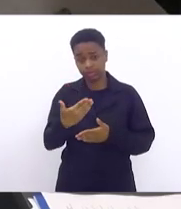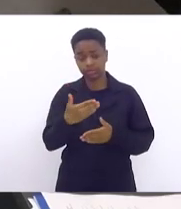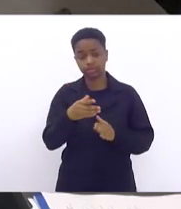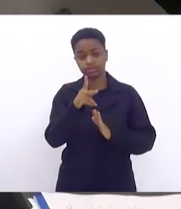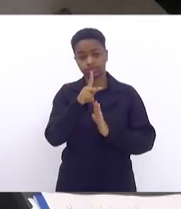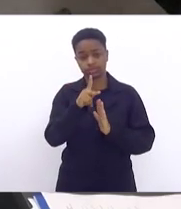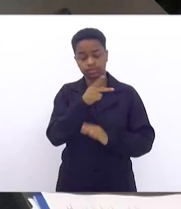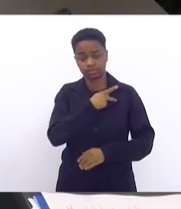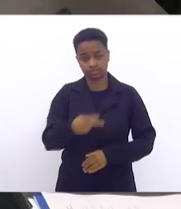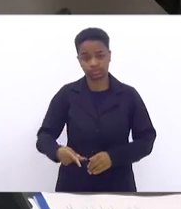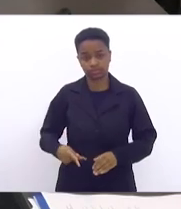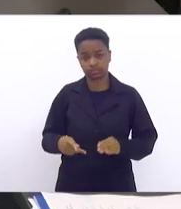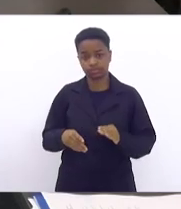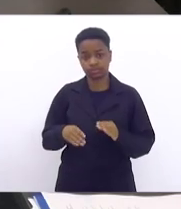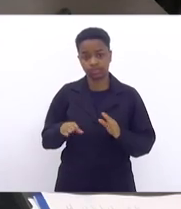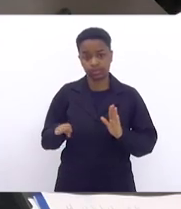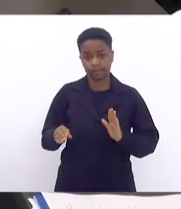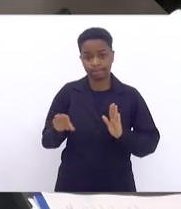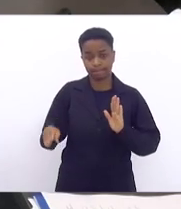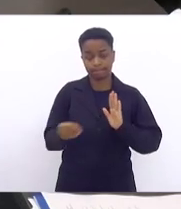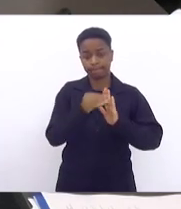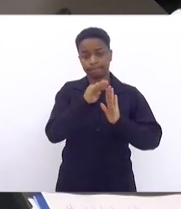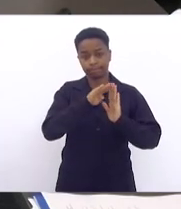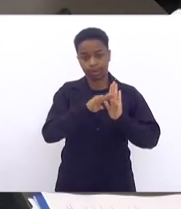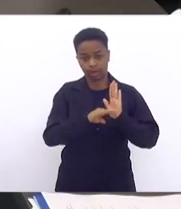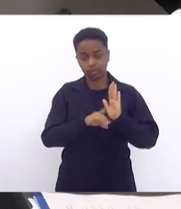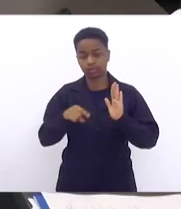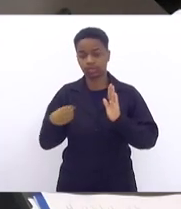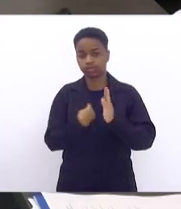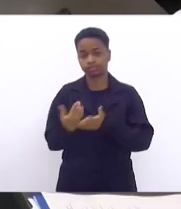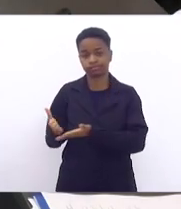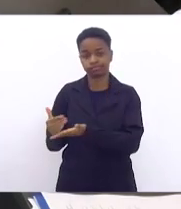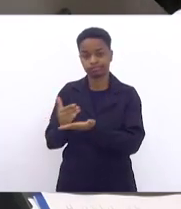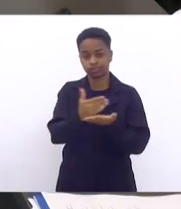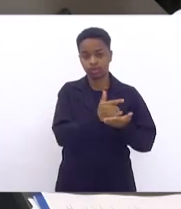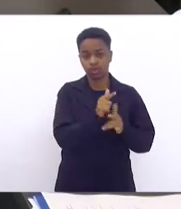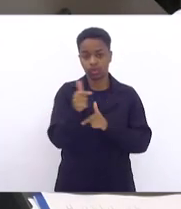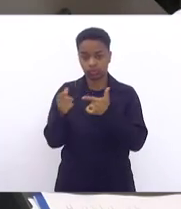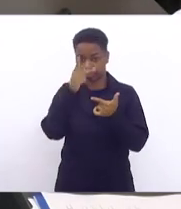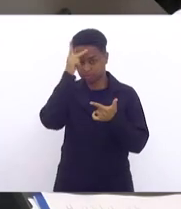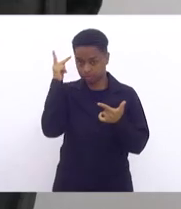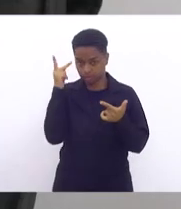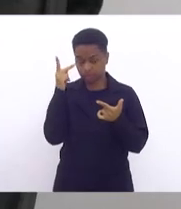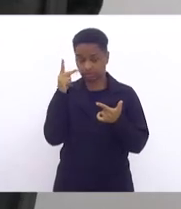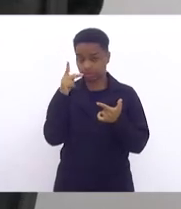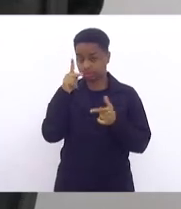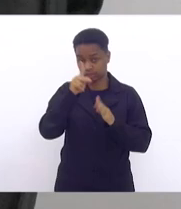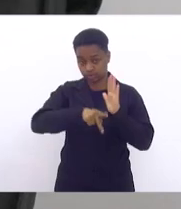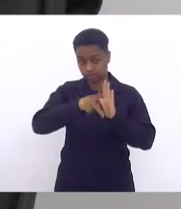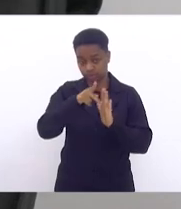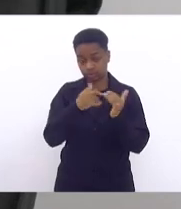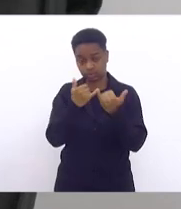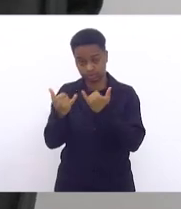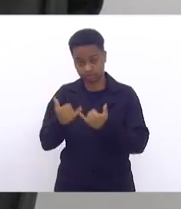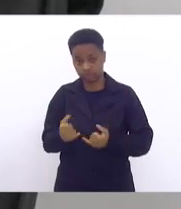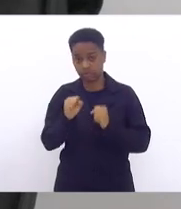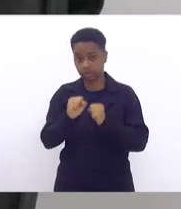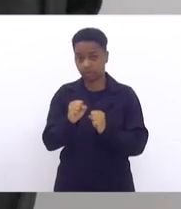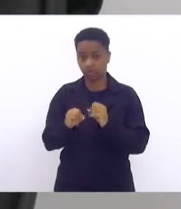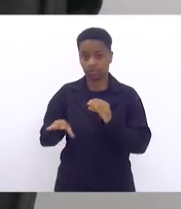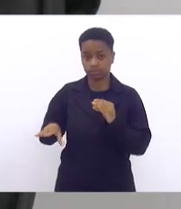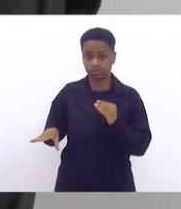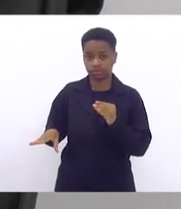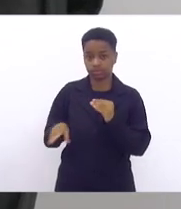da deputada Célia e a gente fazer um esforço concentrado aqui dos demais projetos que ainda existam, se porventura ainda existam, para que a gente possa dar logo